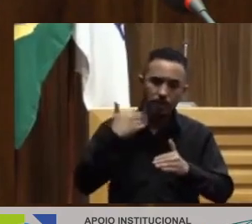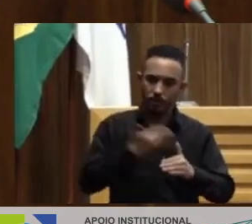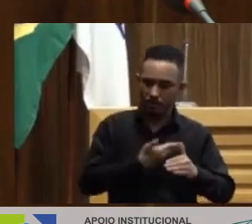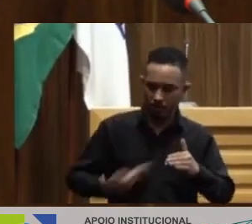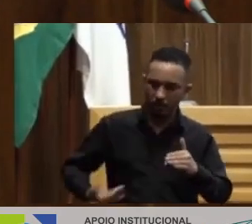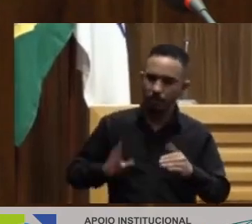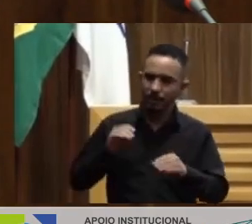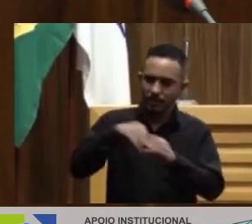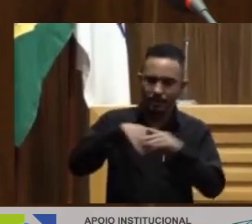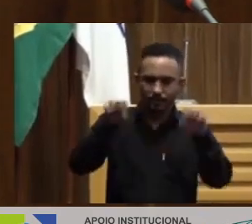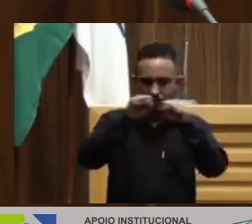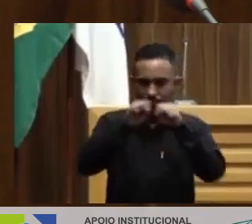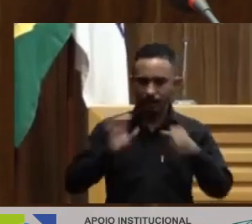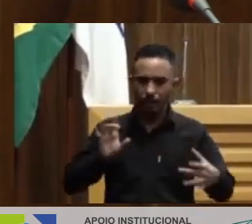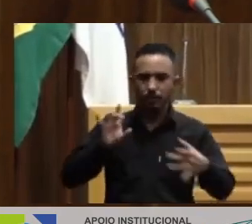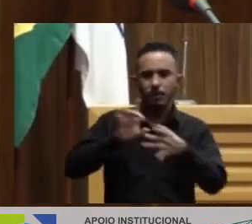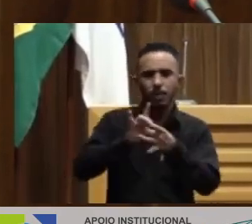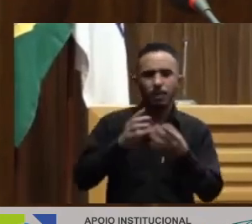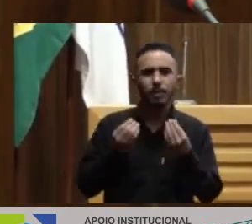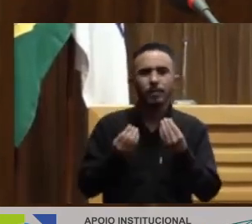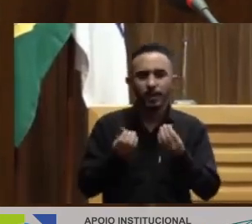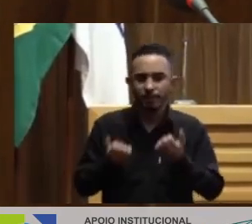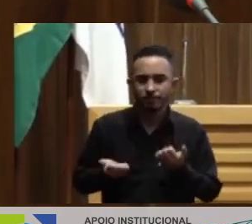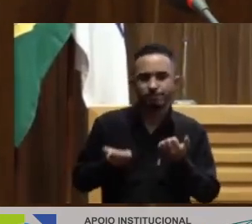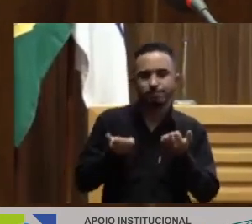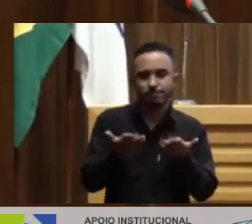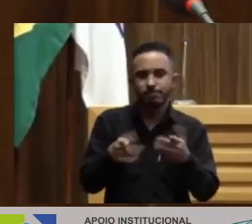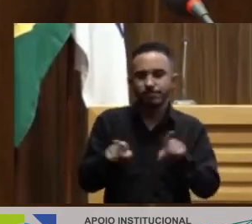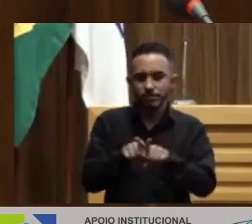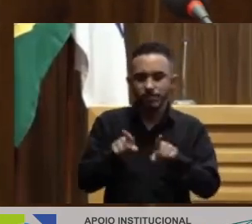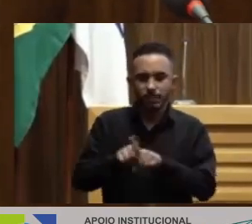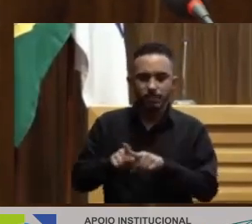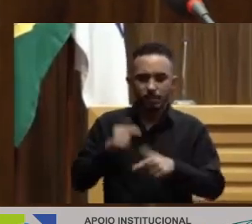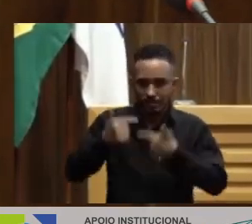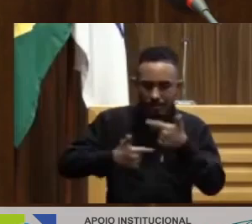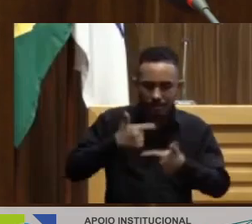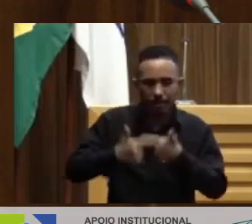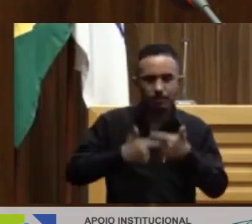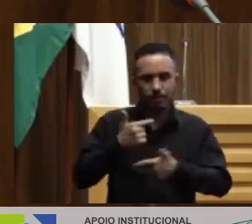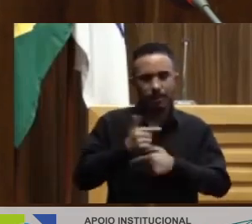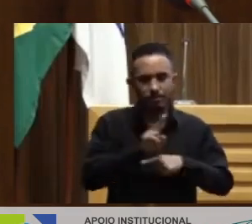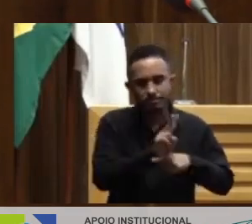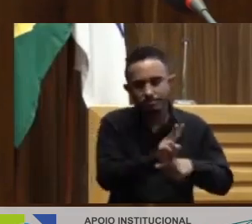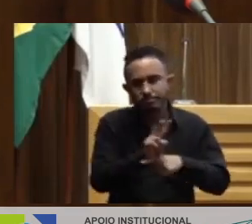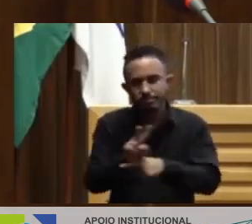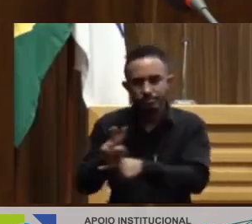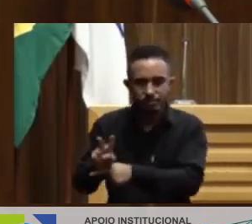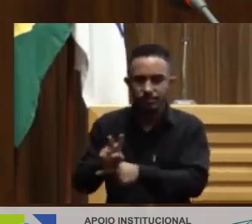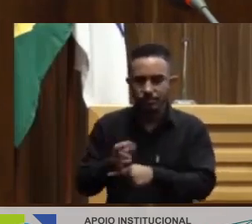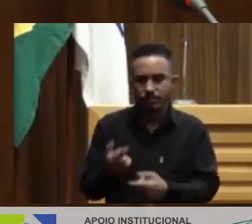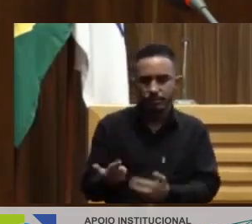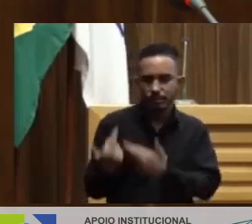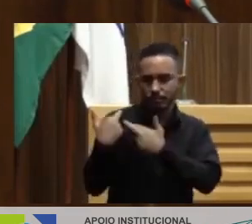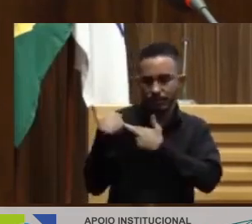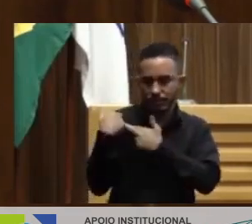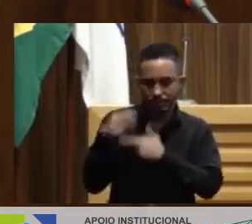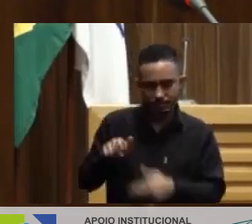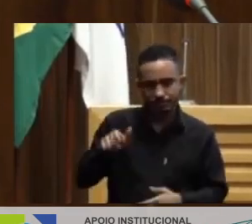sistema para ajudar, né, essa grande tarefa que é dirigida, liderada